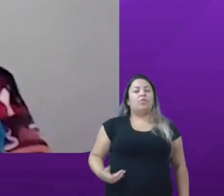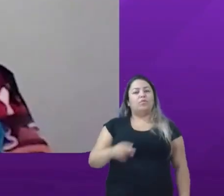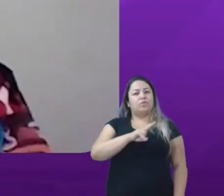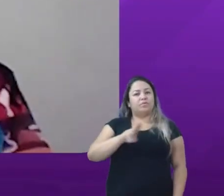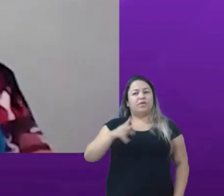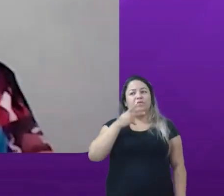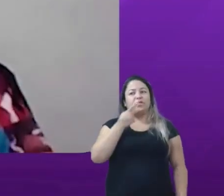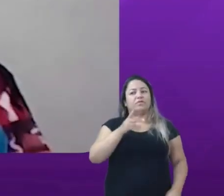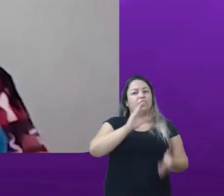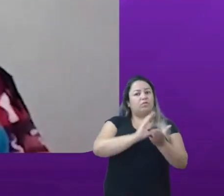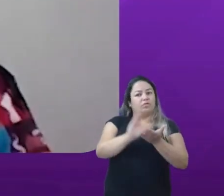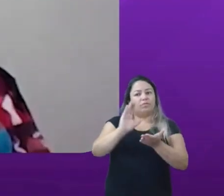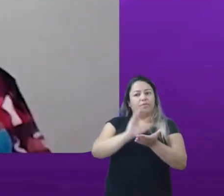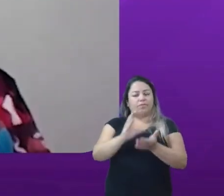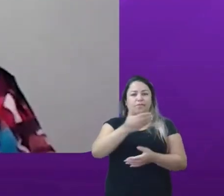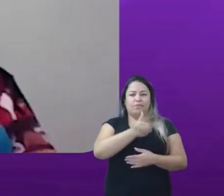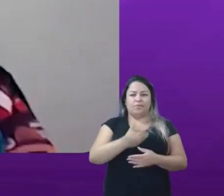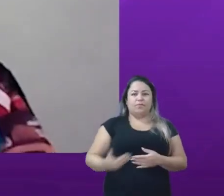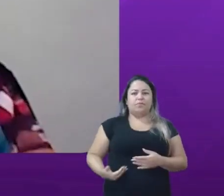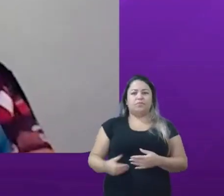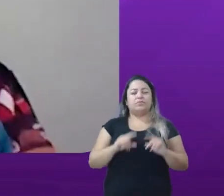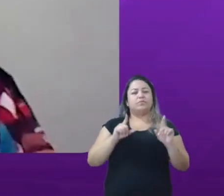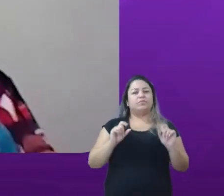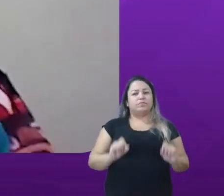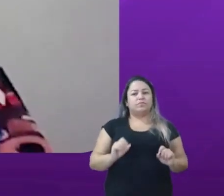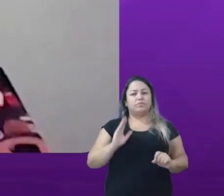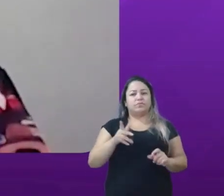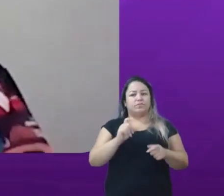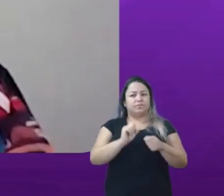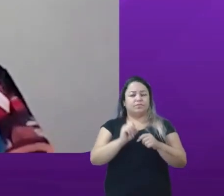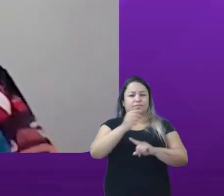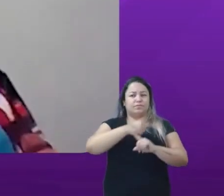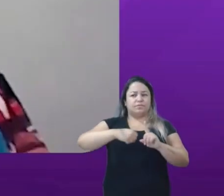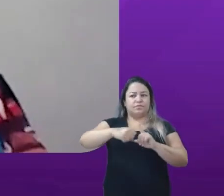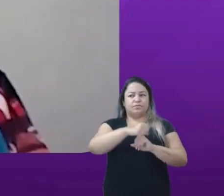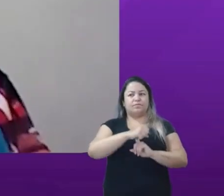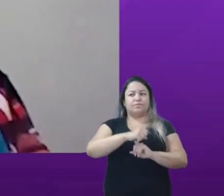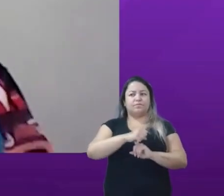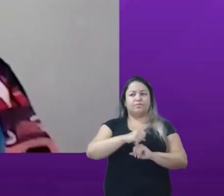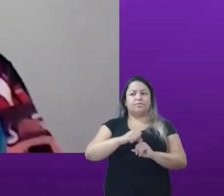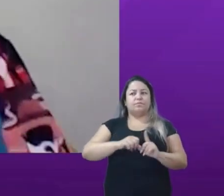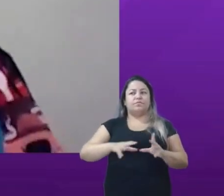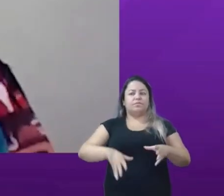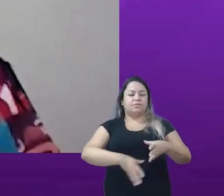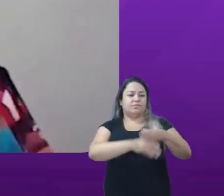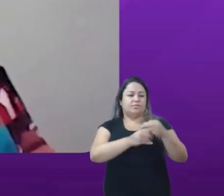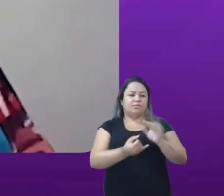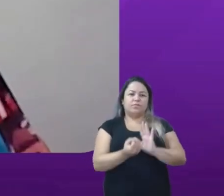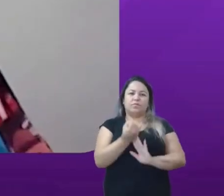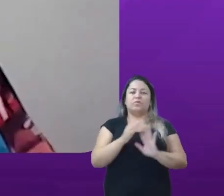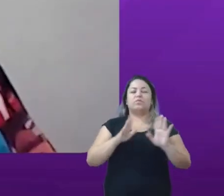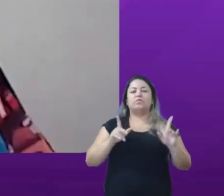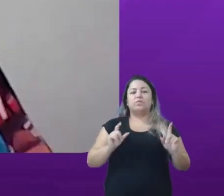dizendo, são recursos públicos, né, gerados pela sociedade, pelo recolhimento de impostos, e que,